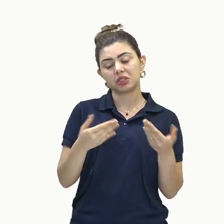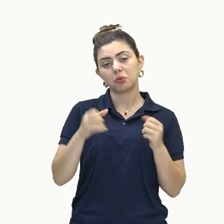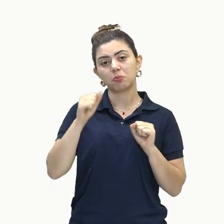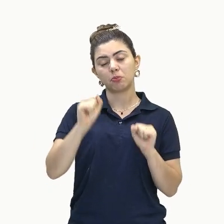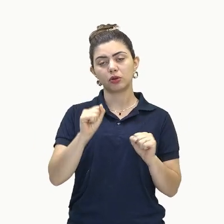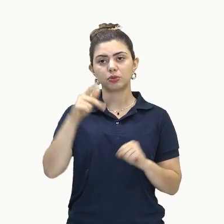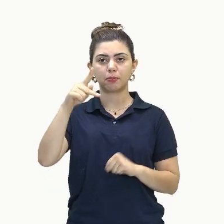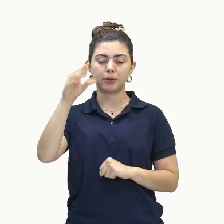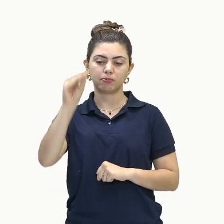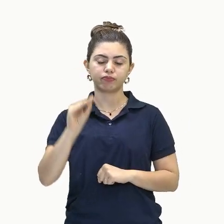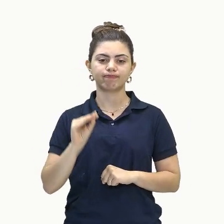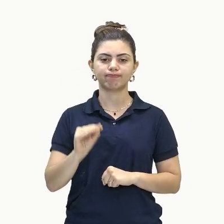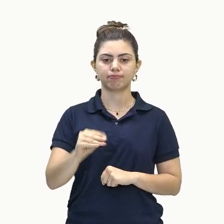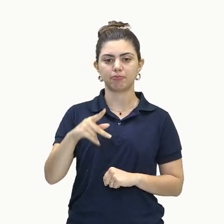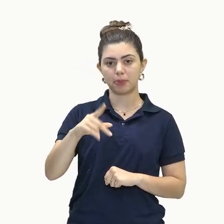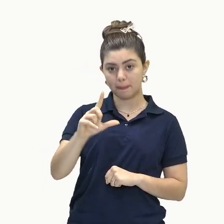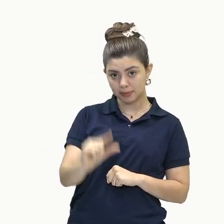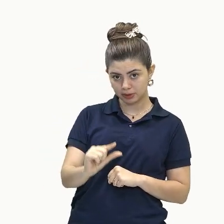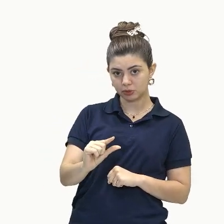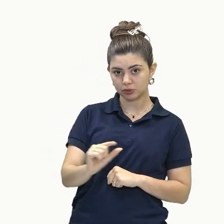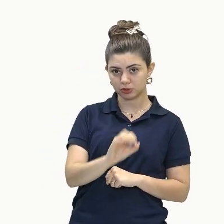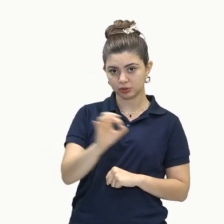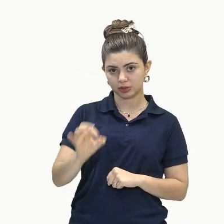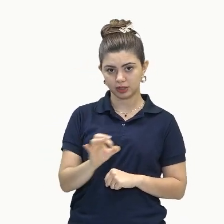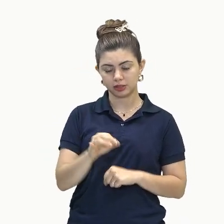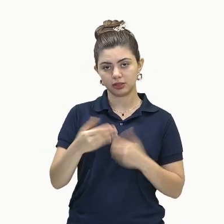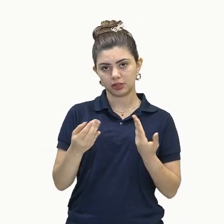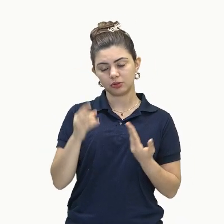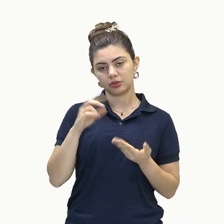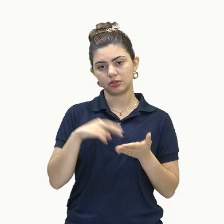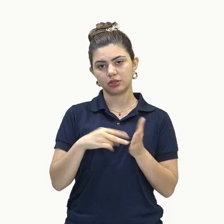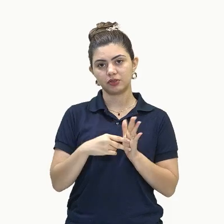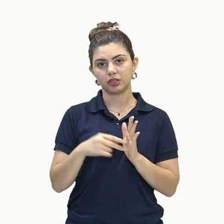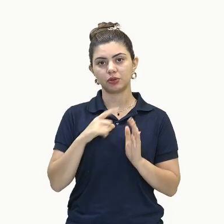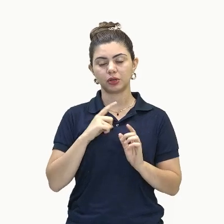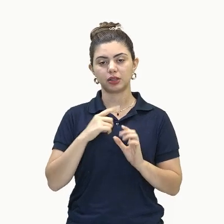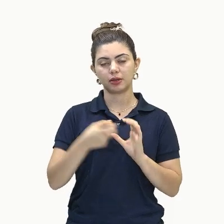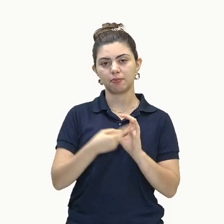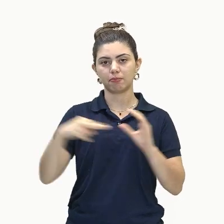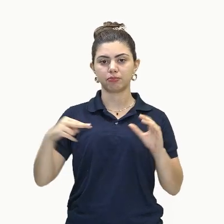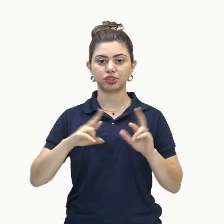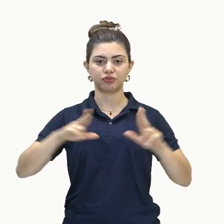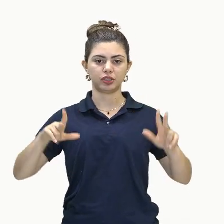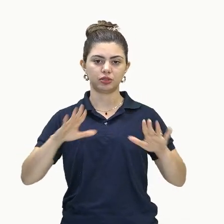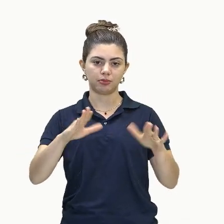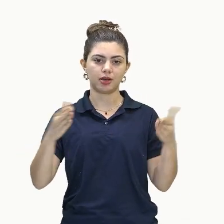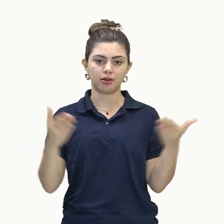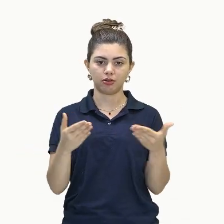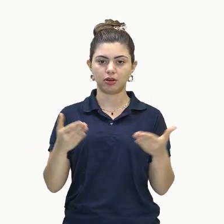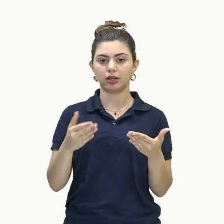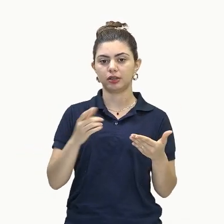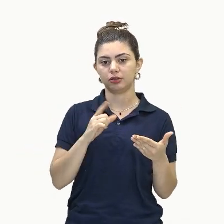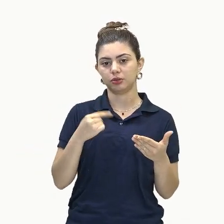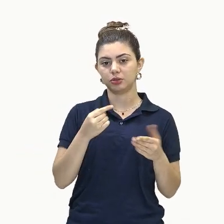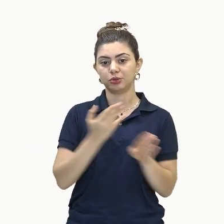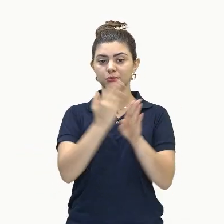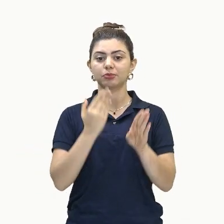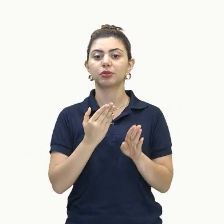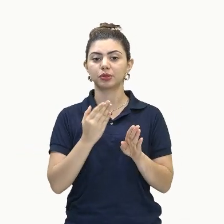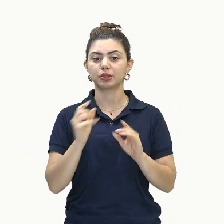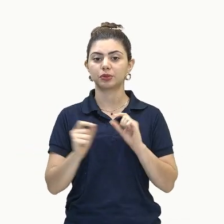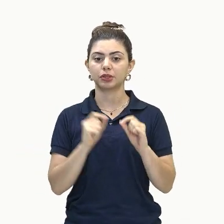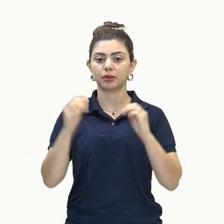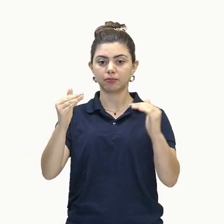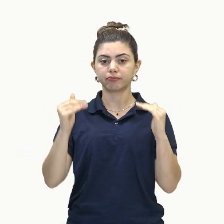este filho, fazendo dele um indivíduo heterozigoto. Da mesma maneira, nós vamos aqui para baixo, onde nós podemos perceber na terceira